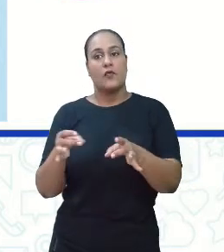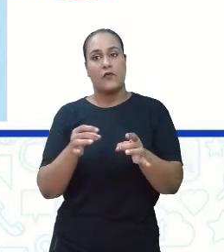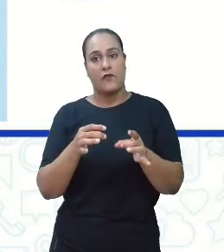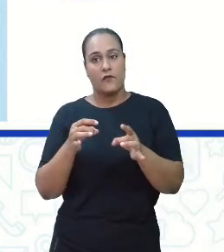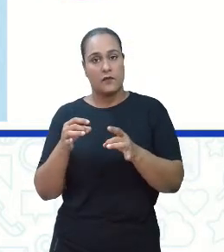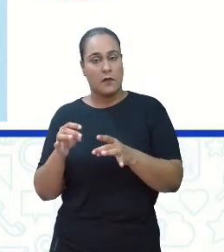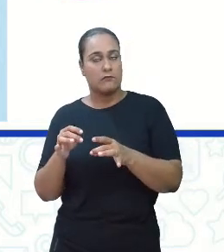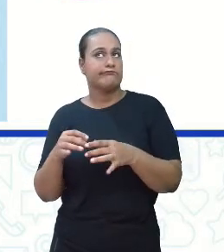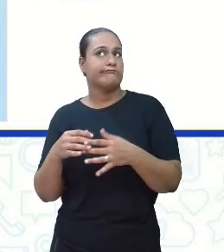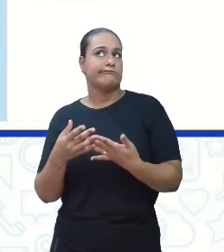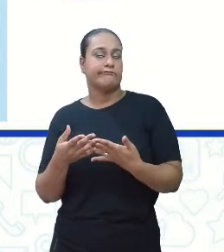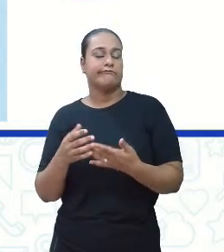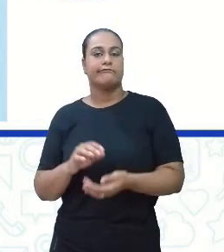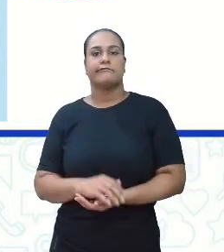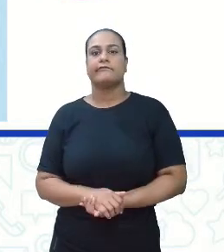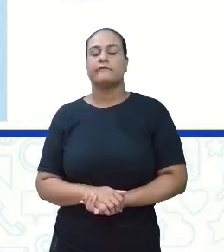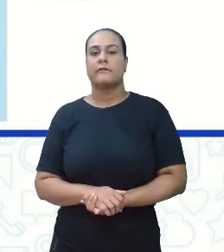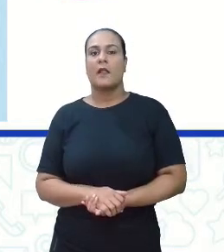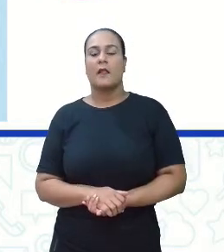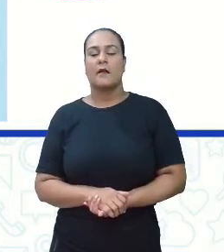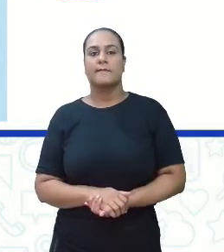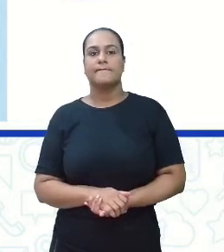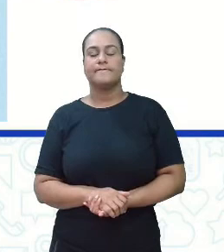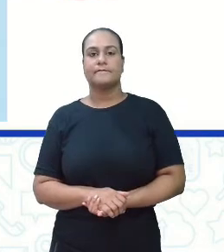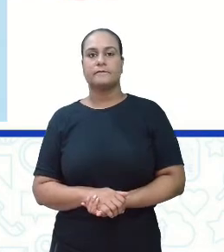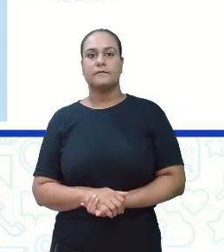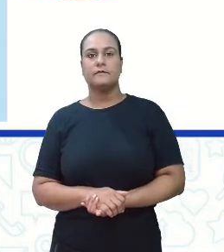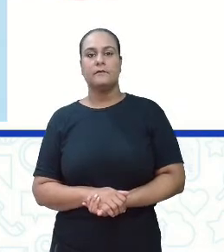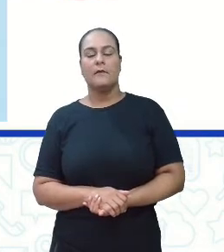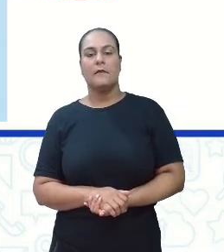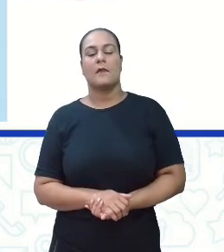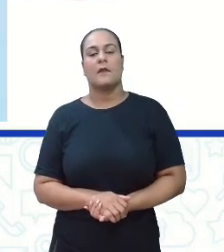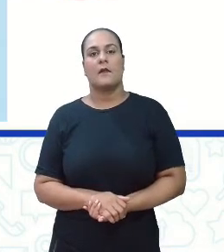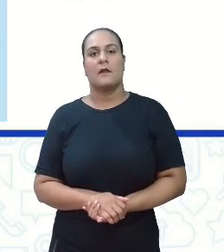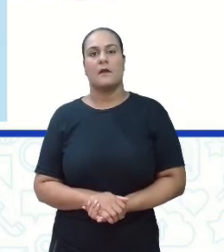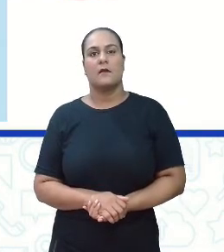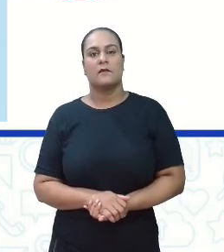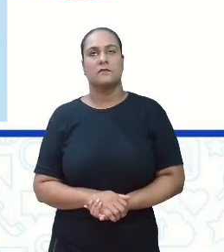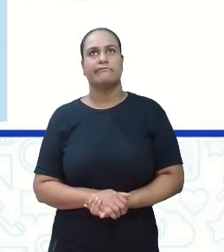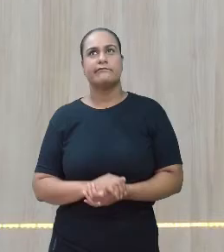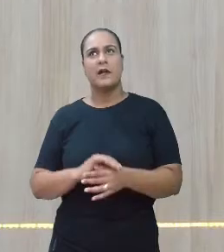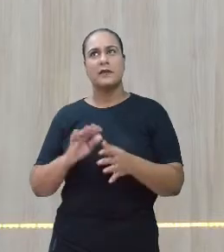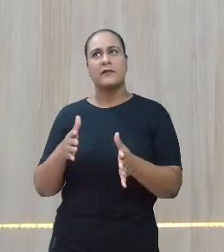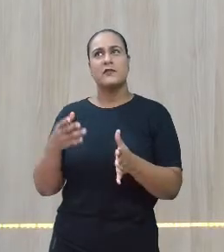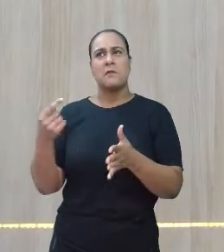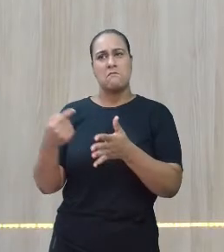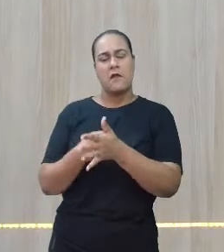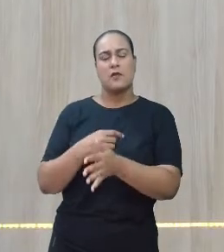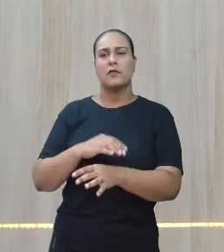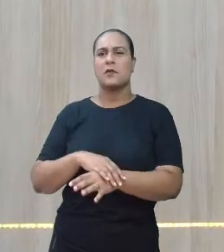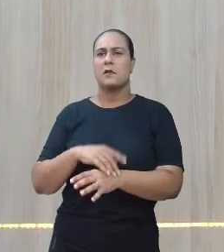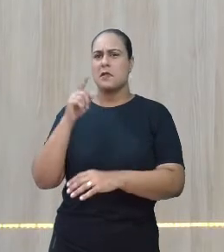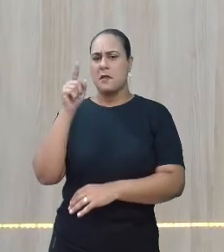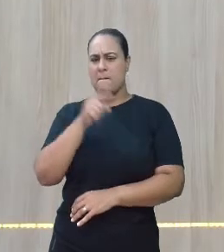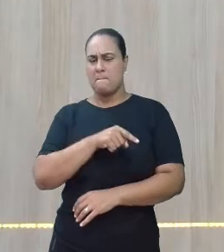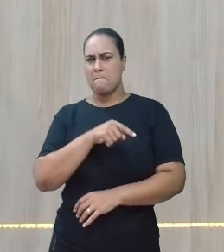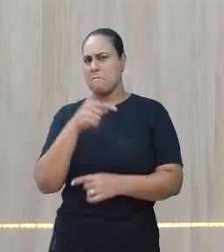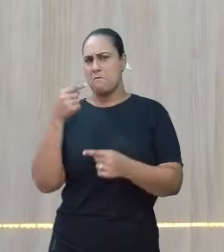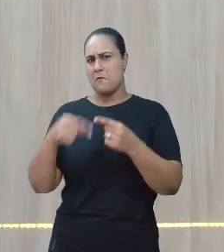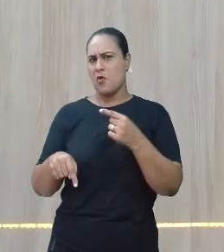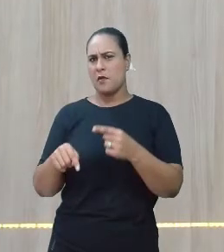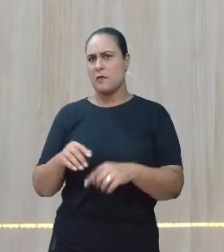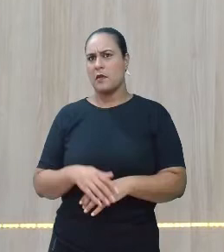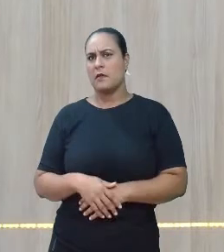comercializadas com ou sem restrição. A questão aí, né? Professora, a senhora colocou ali o proibido no cigarro. É o